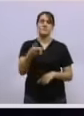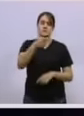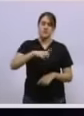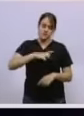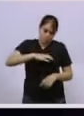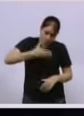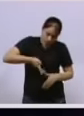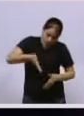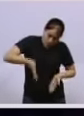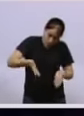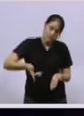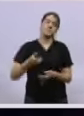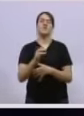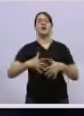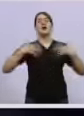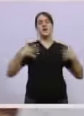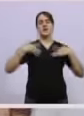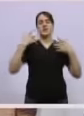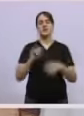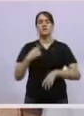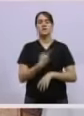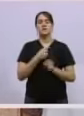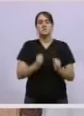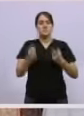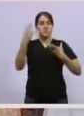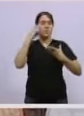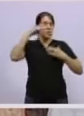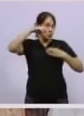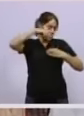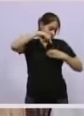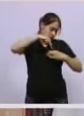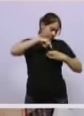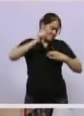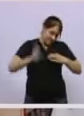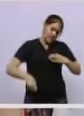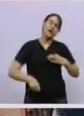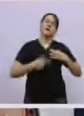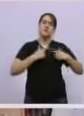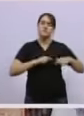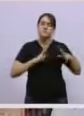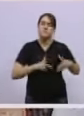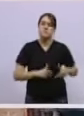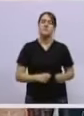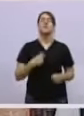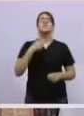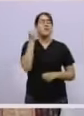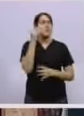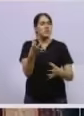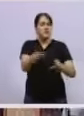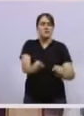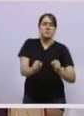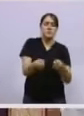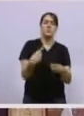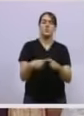que você se alegre, que a gente possa olhar para a gente mesmo com otimismo, É otimismo, é boa nova. O Senhor